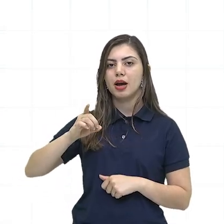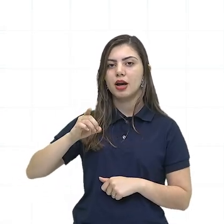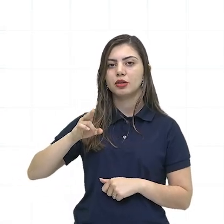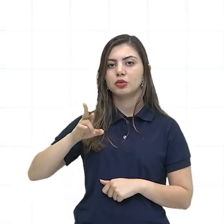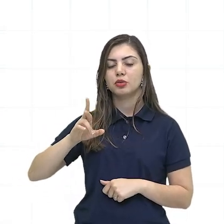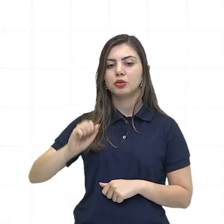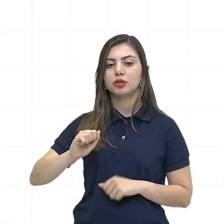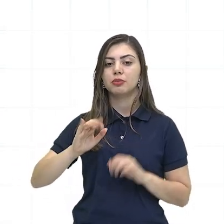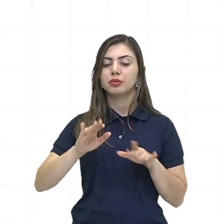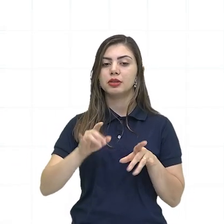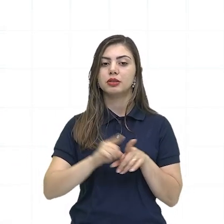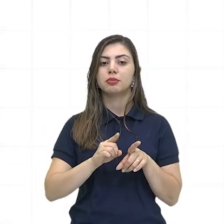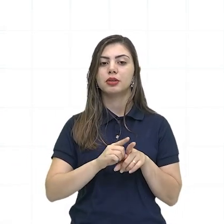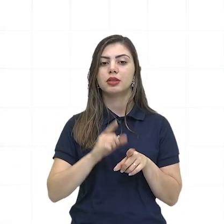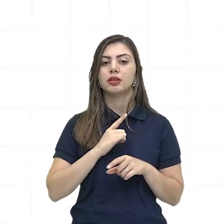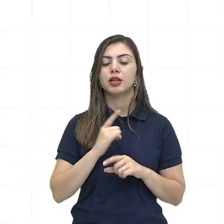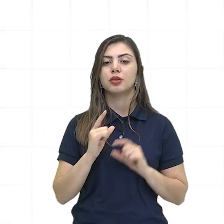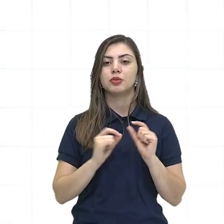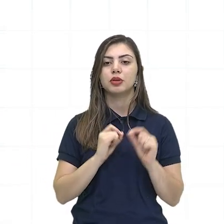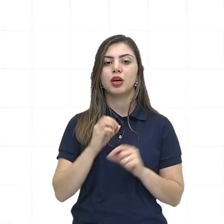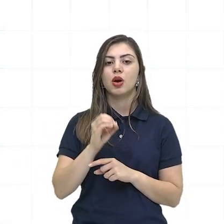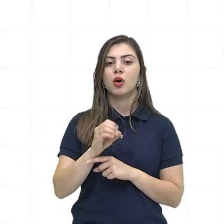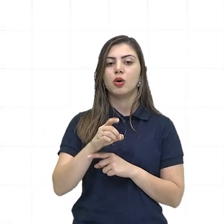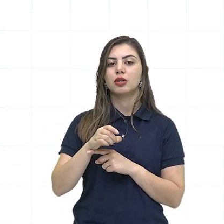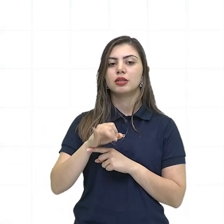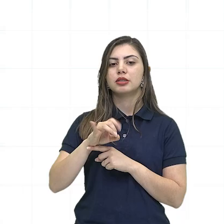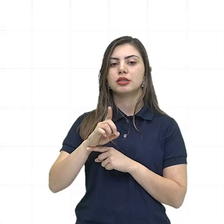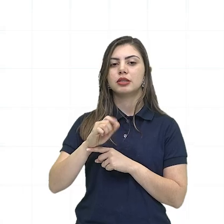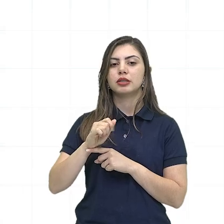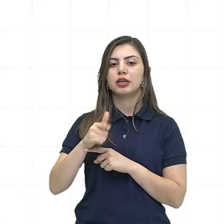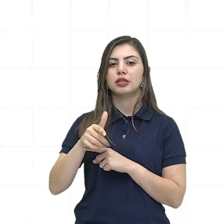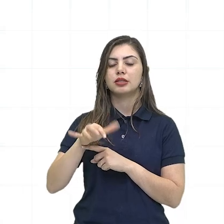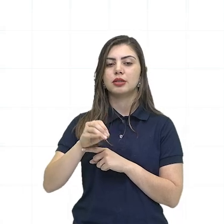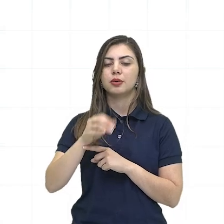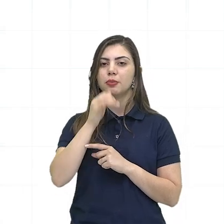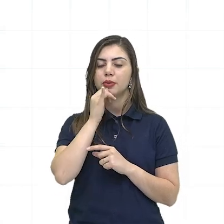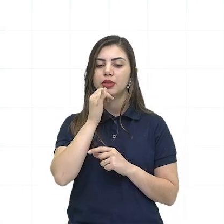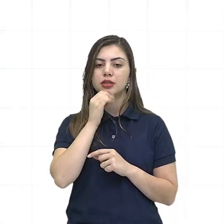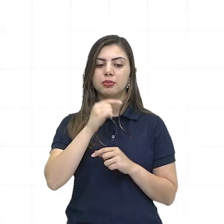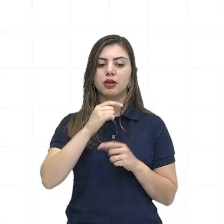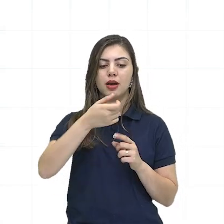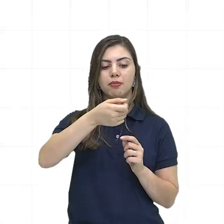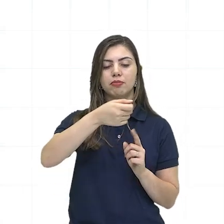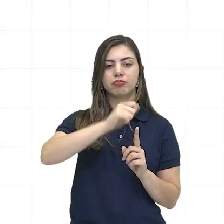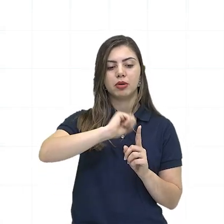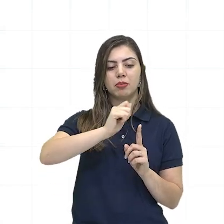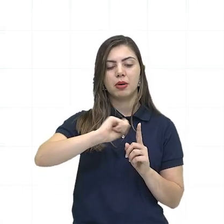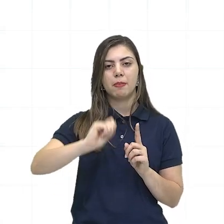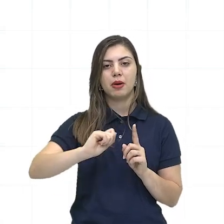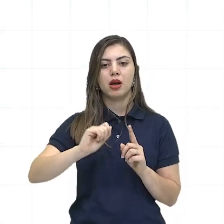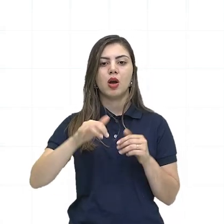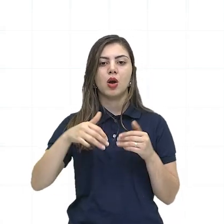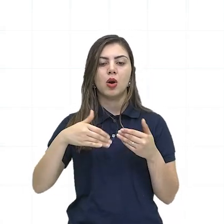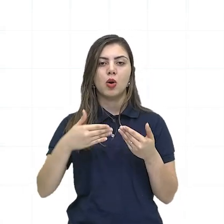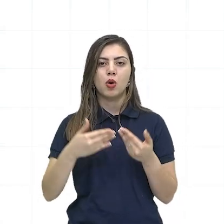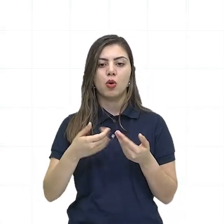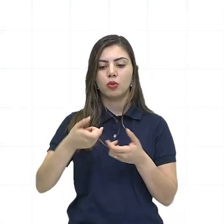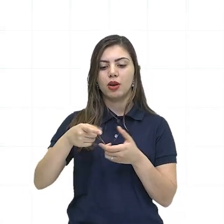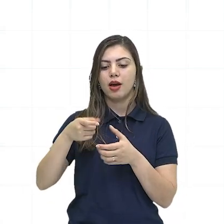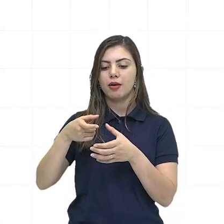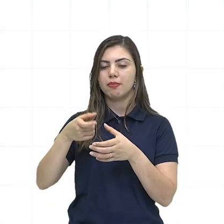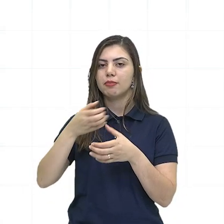a oxidação das frutas, né? Ao descascarmos uma maçã ou a banana, por exemplo, elas